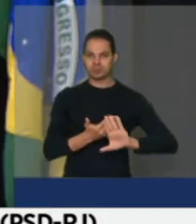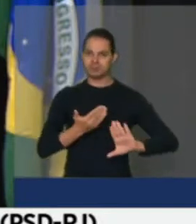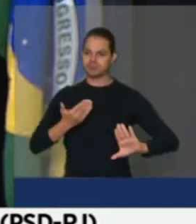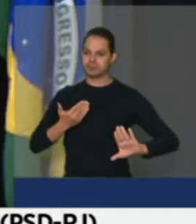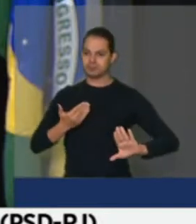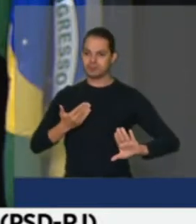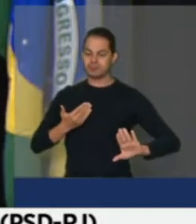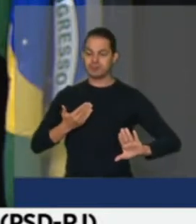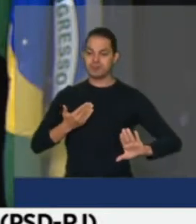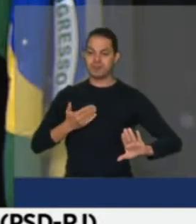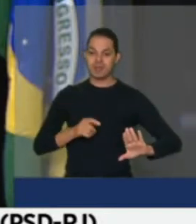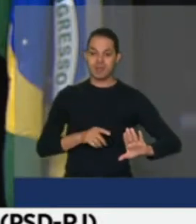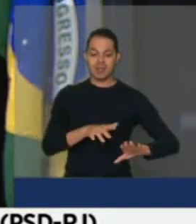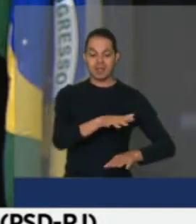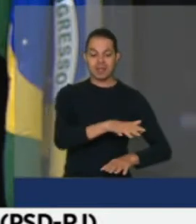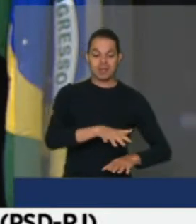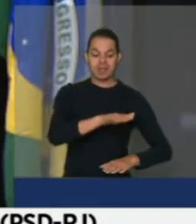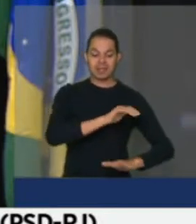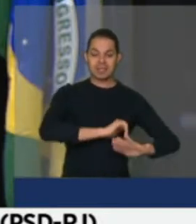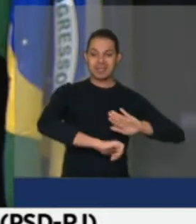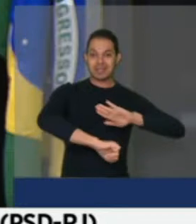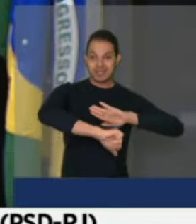Quem vai decidir